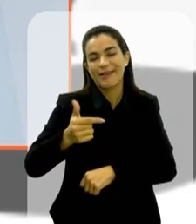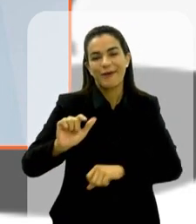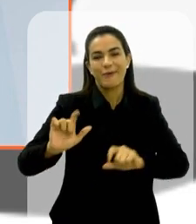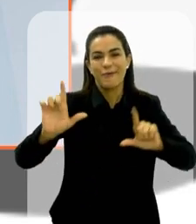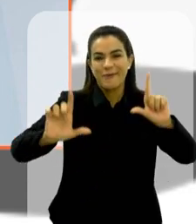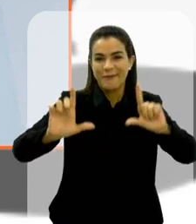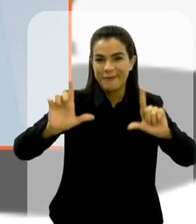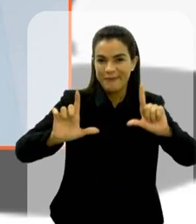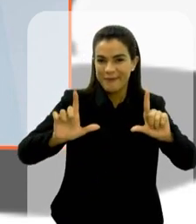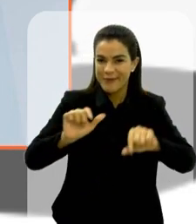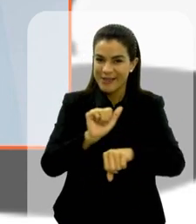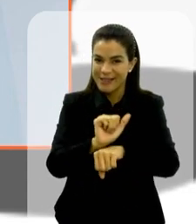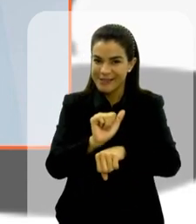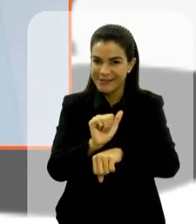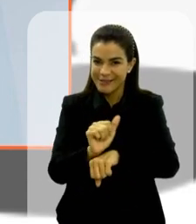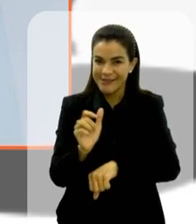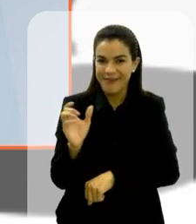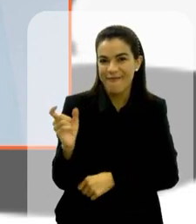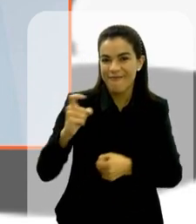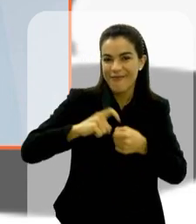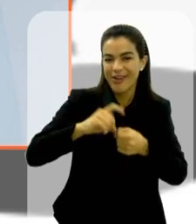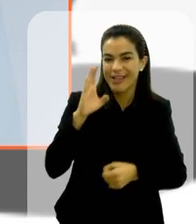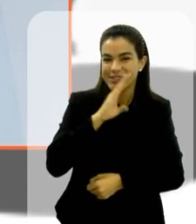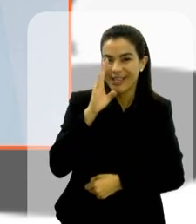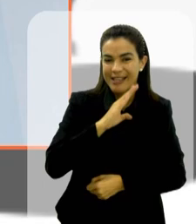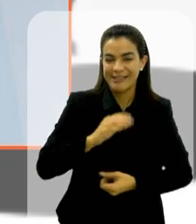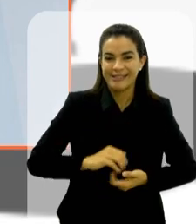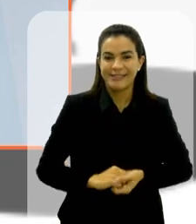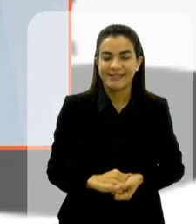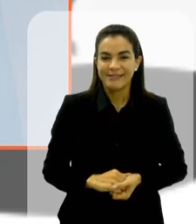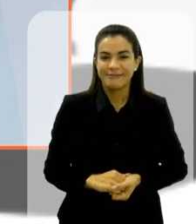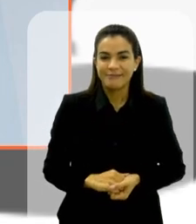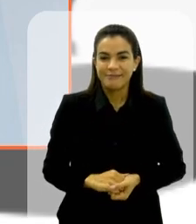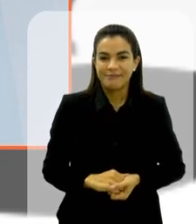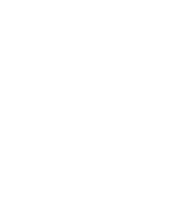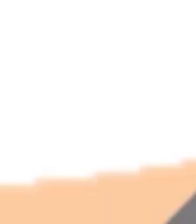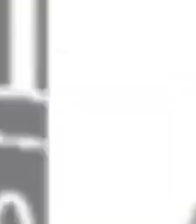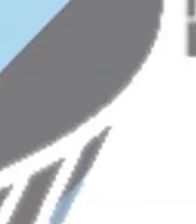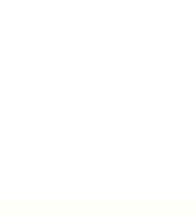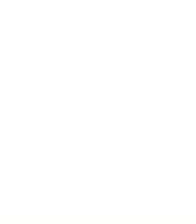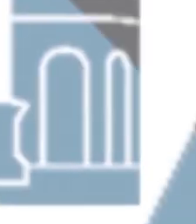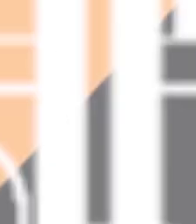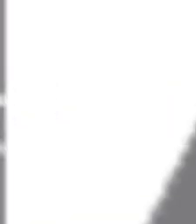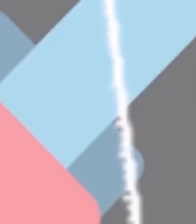do nosso breve intervalo. Você fica aí coladinho que a gente volta já já com o Clério Borges.